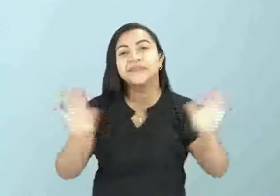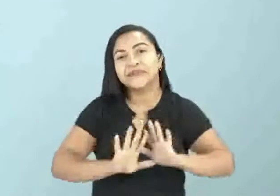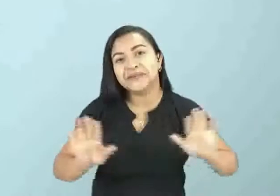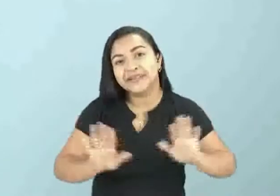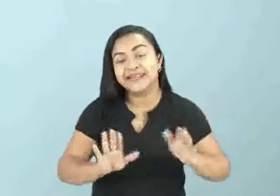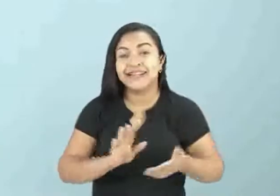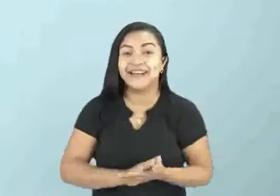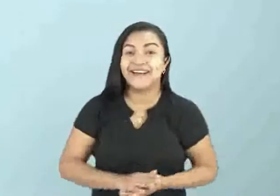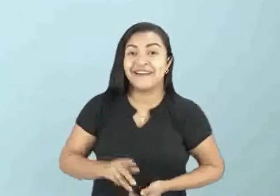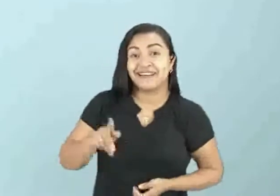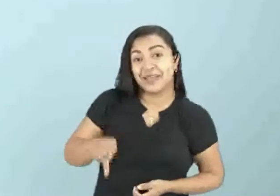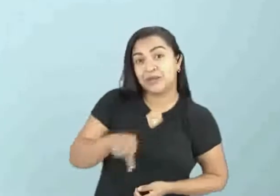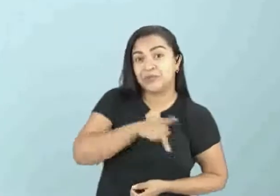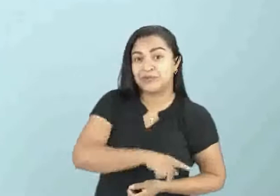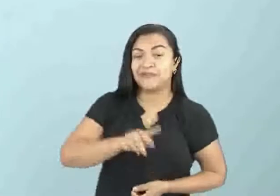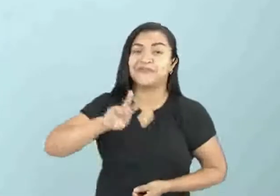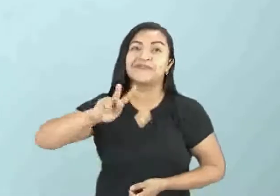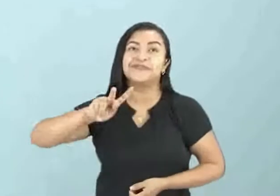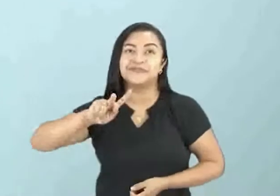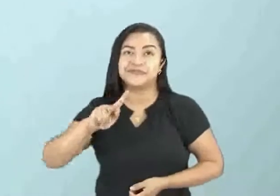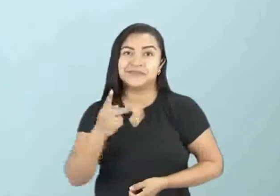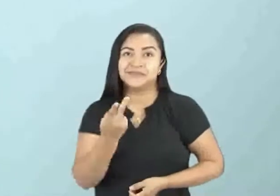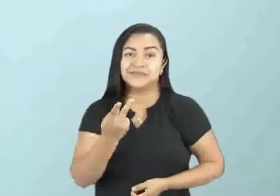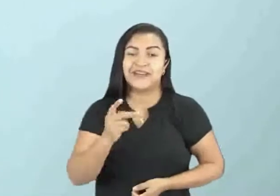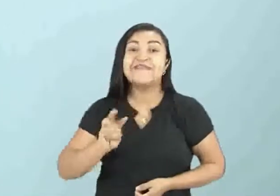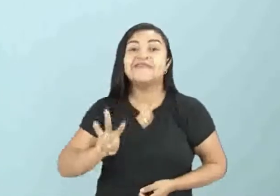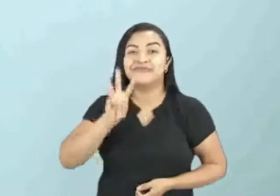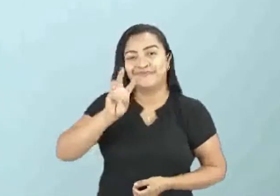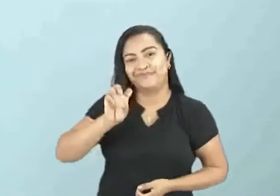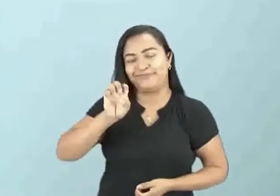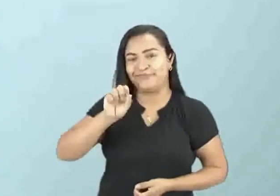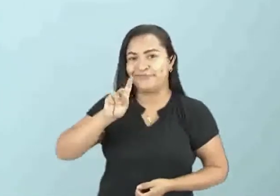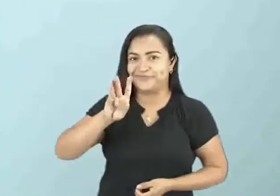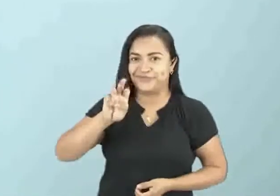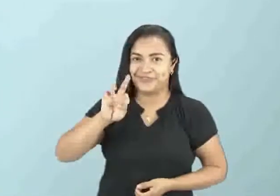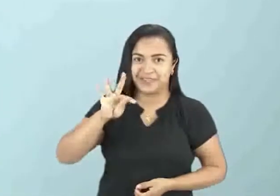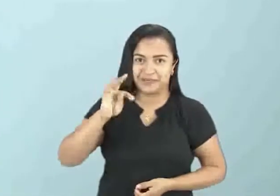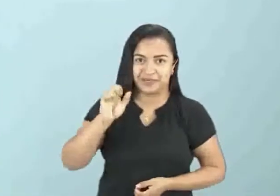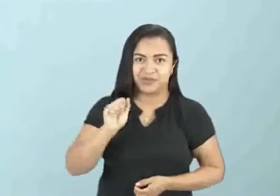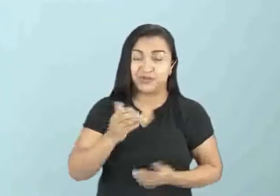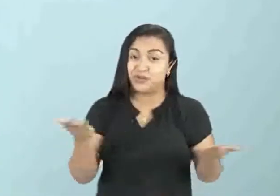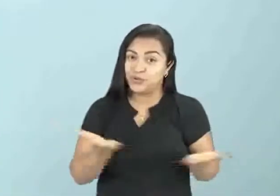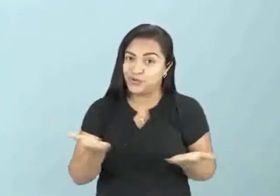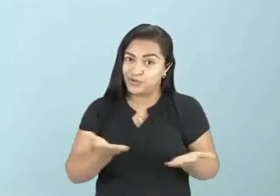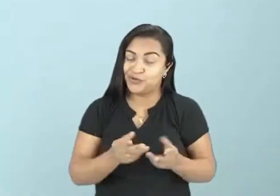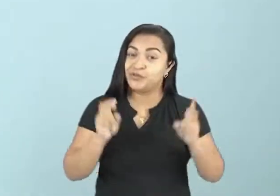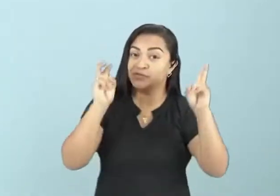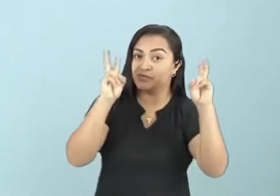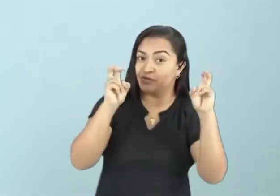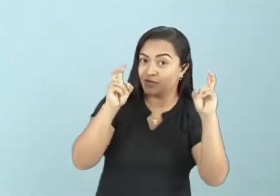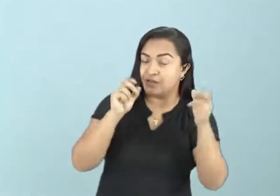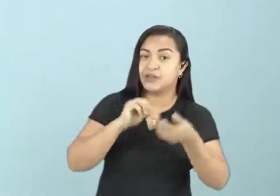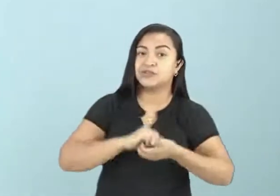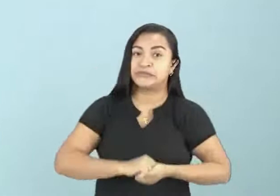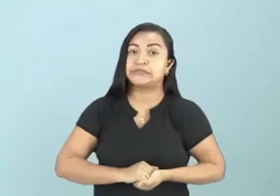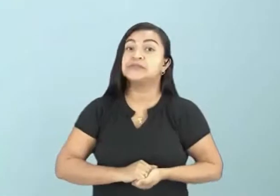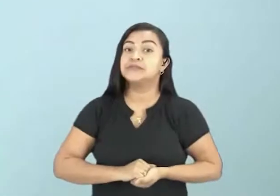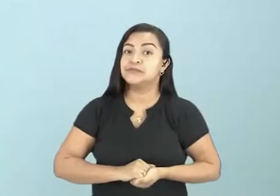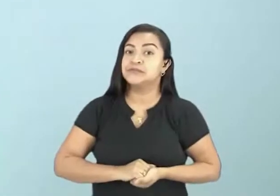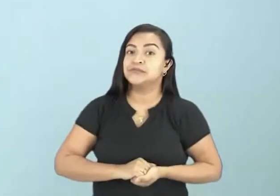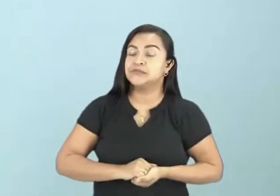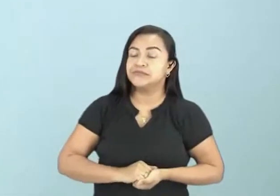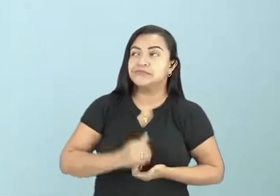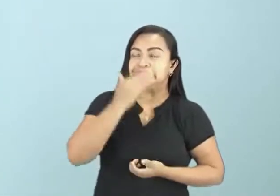Olá pessoal, aqui é o professor Ebert para mais uma aula de História e hoje nós iremos falar de um assunto que impacta